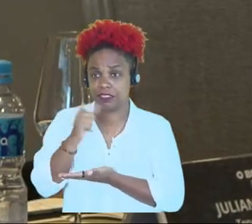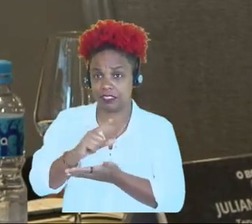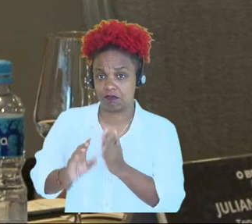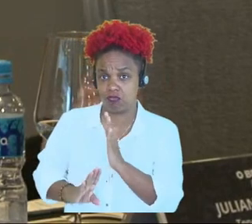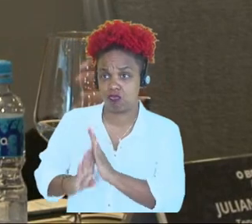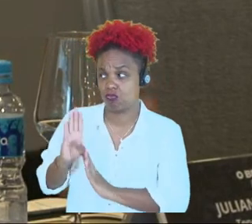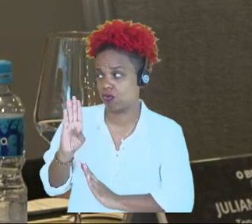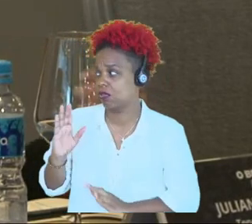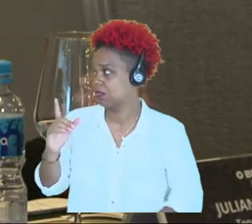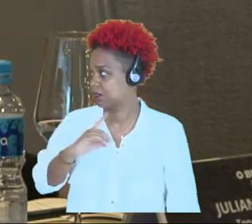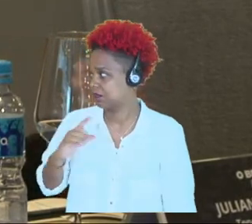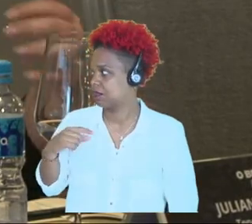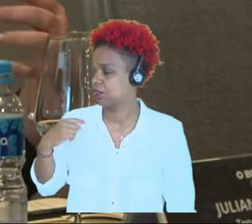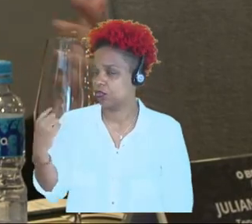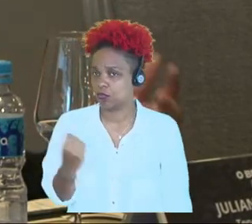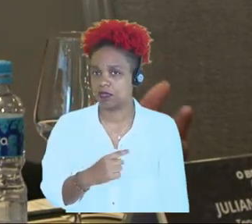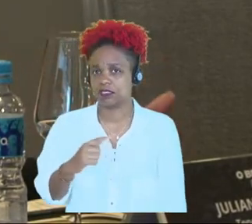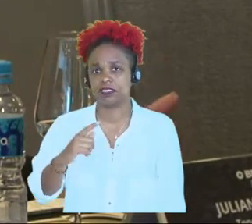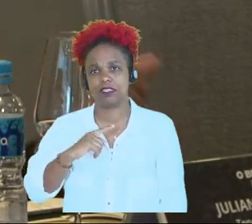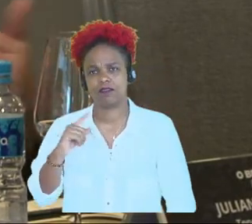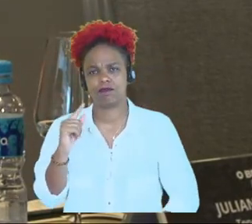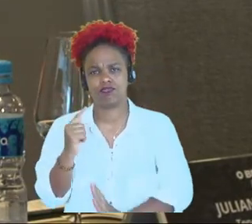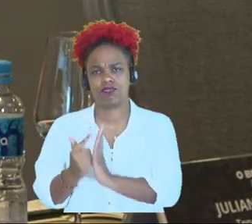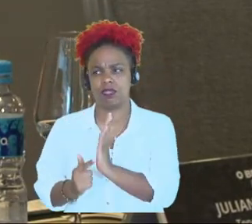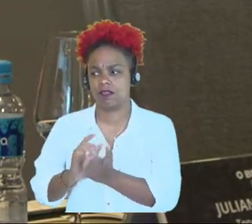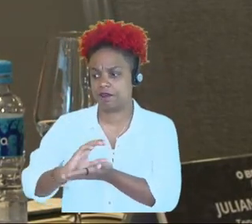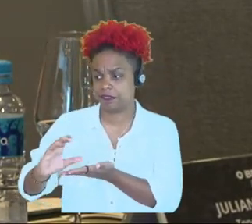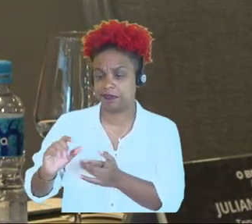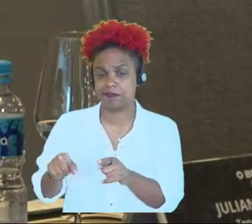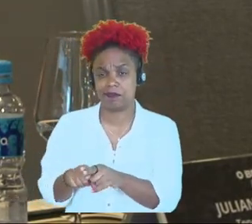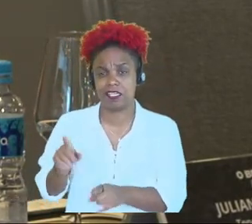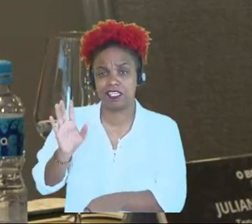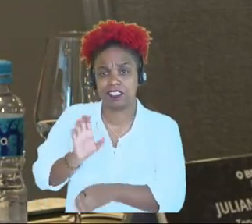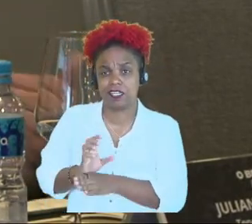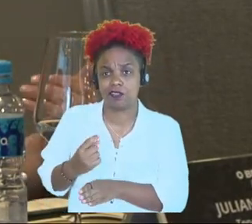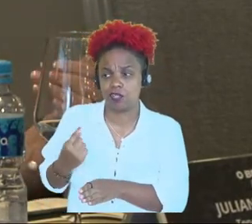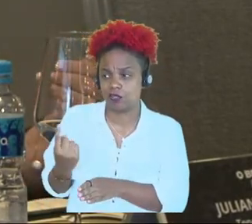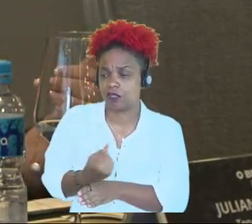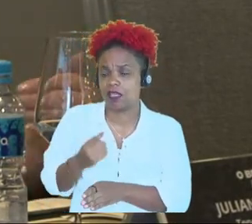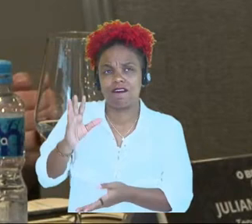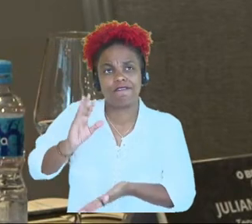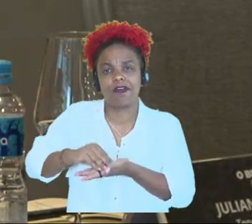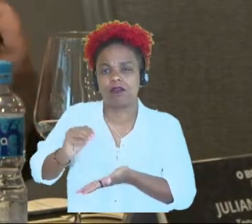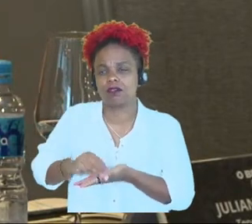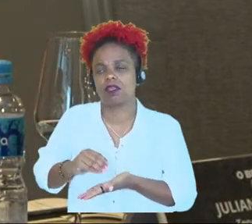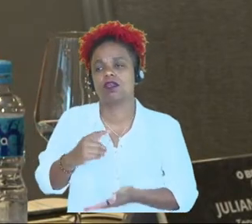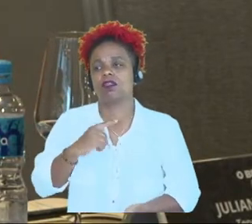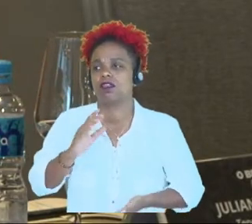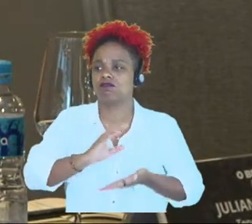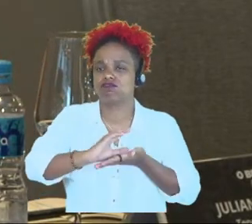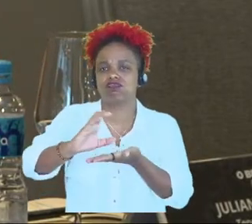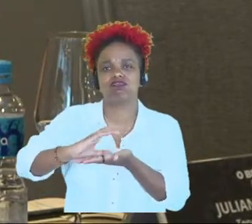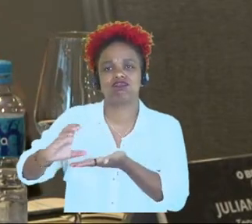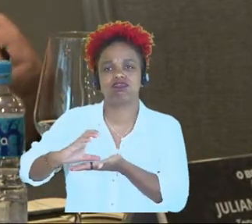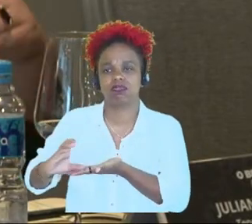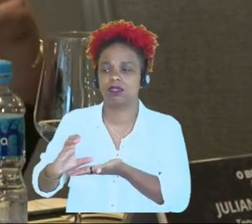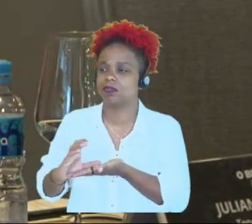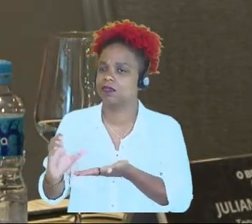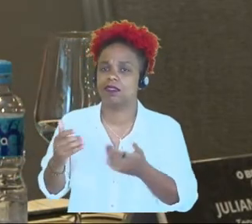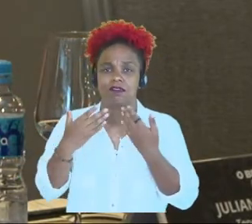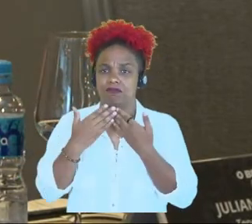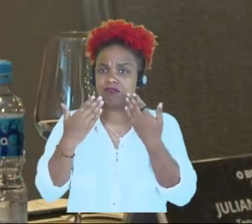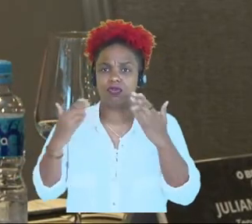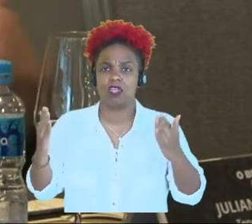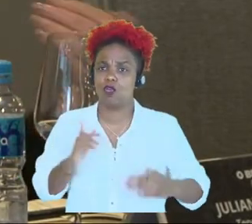isso envolve a gente se tornar atrativo para investimentos, porque o nosso Estado, como eu falei, ele investe muito pouco, então, se a gente publicamente investe pouco, o nosso